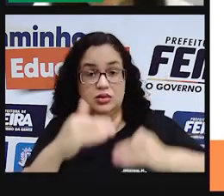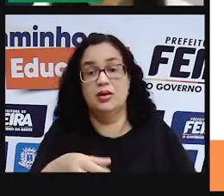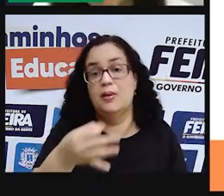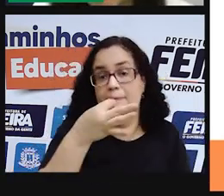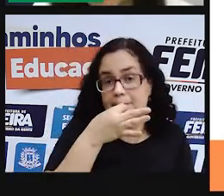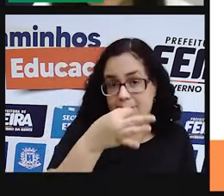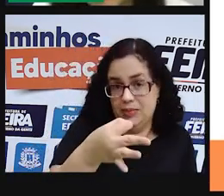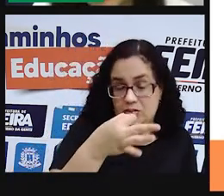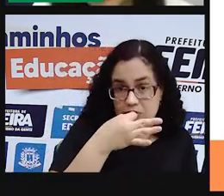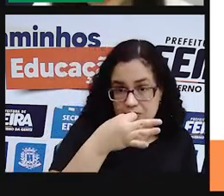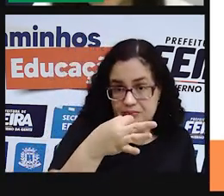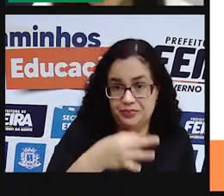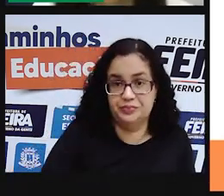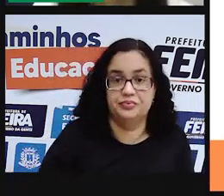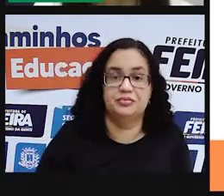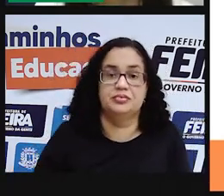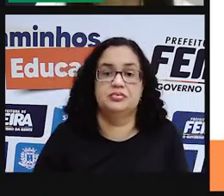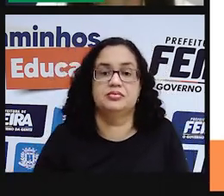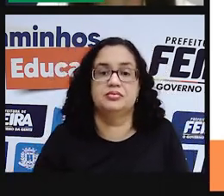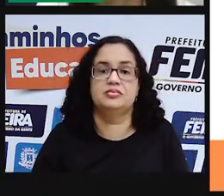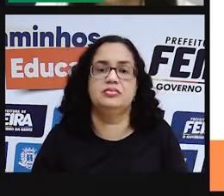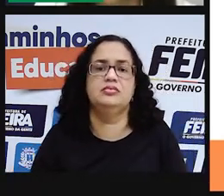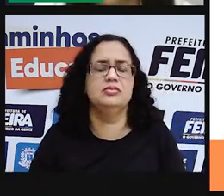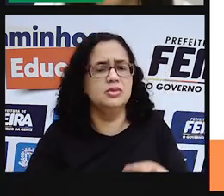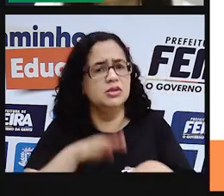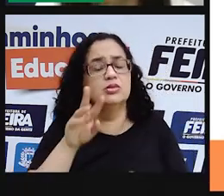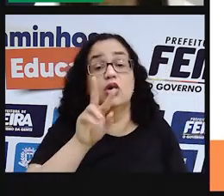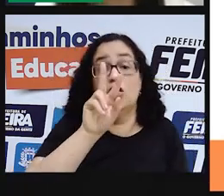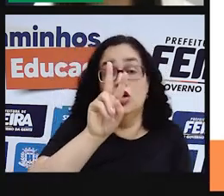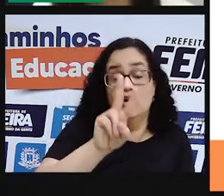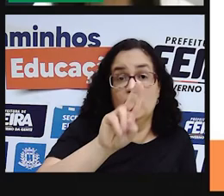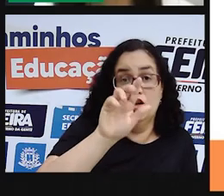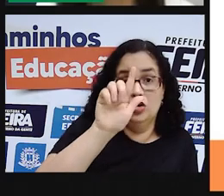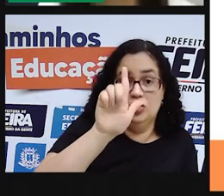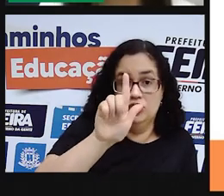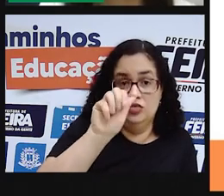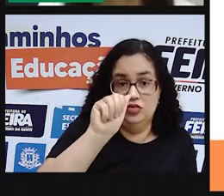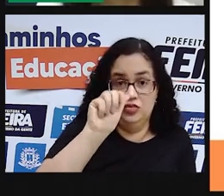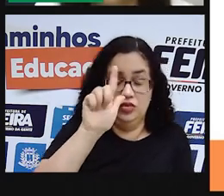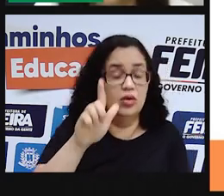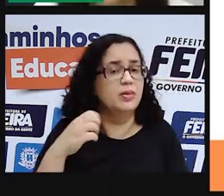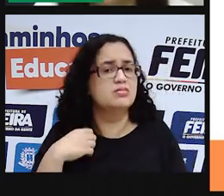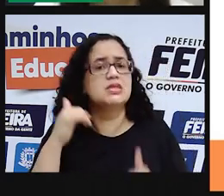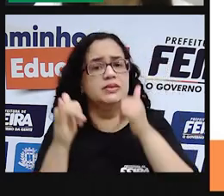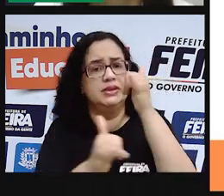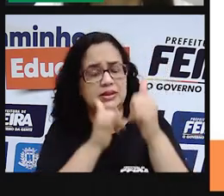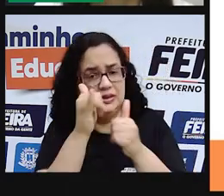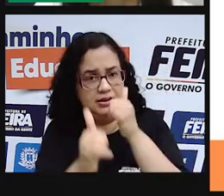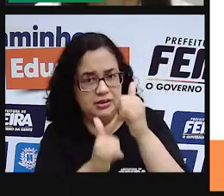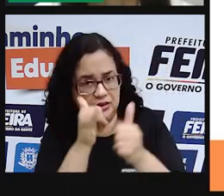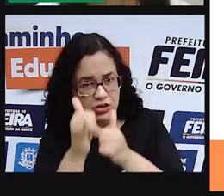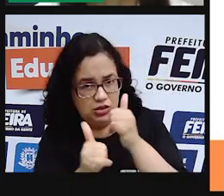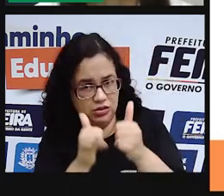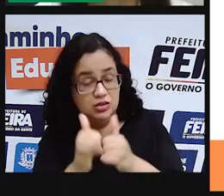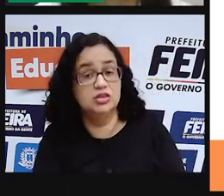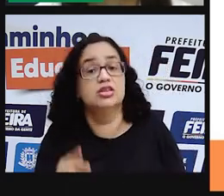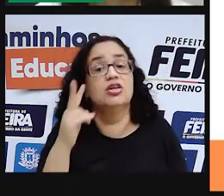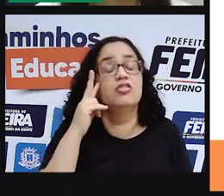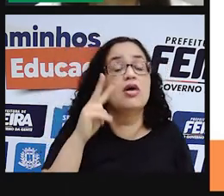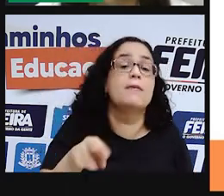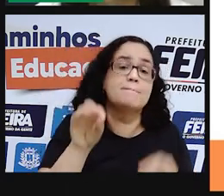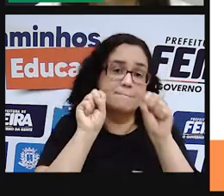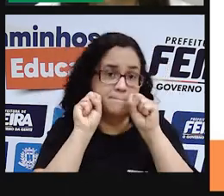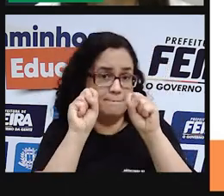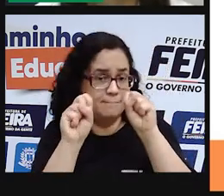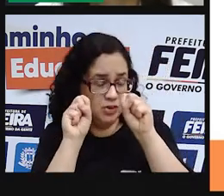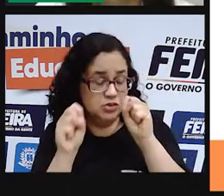resenha. Ah, mesmo que seja um vlog, né? Mesmo que seja lá na internet, como a gente viu as